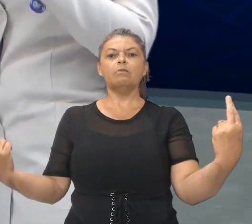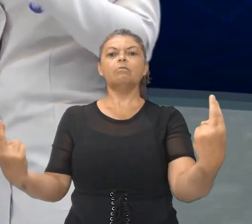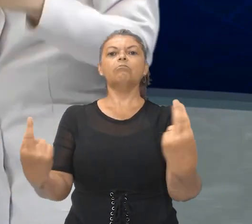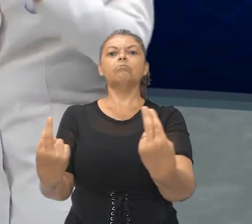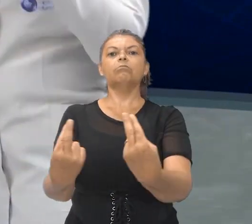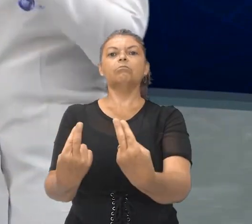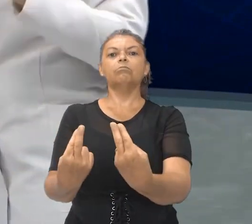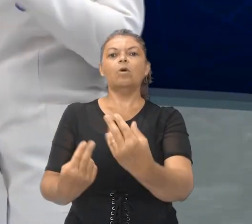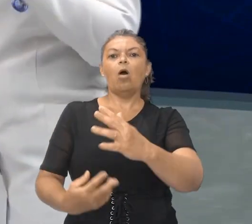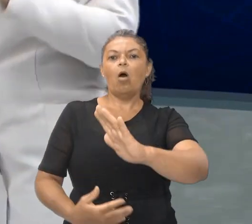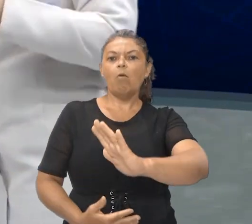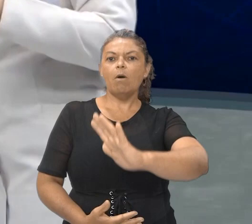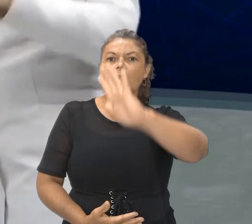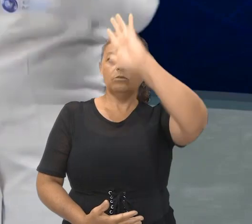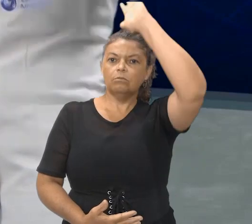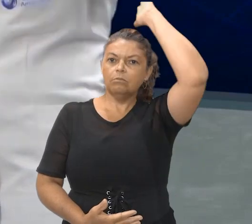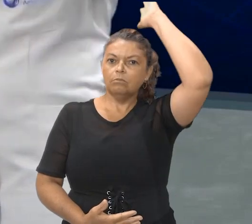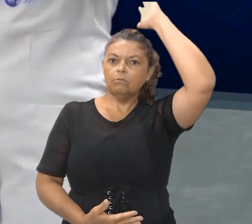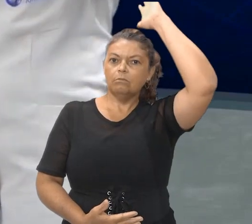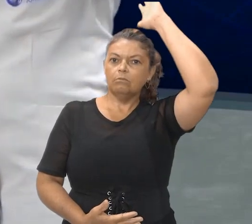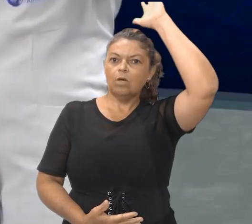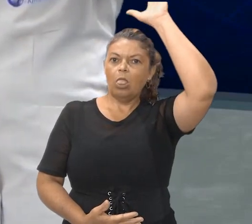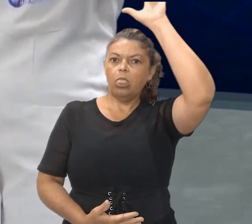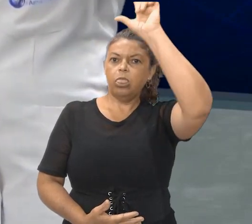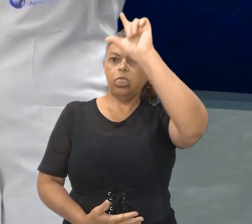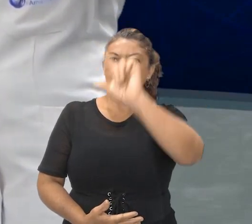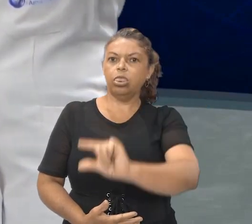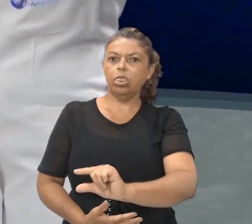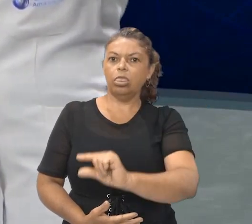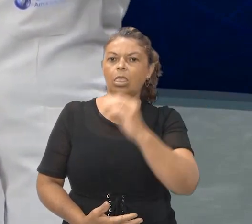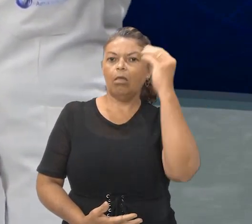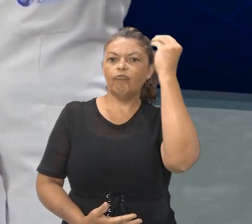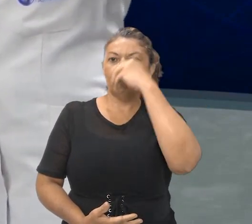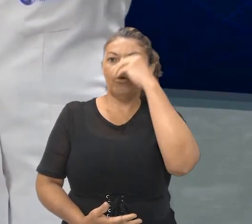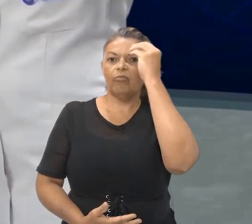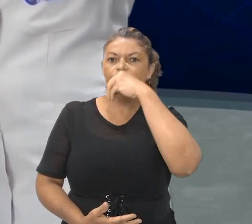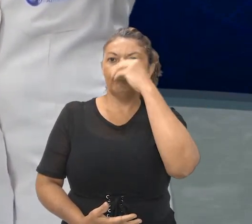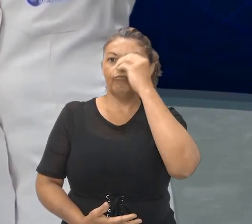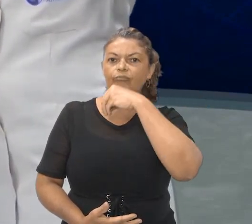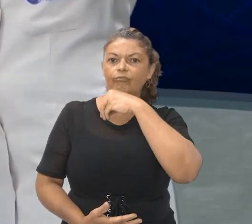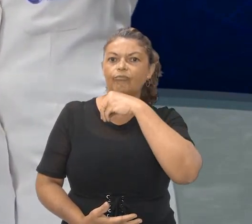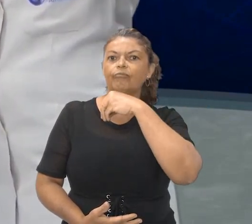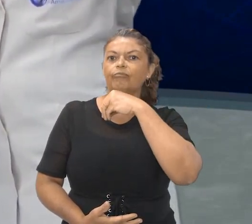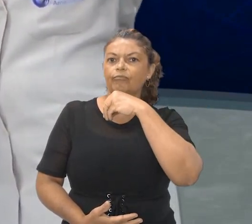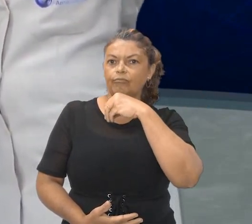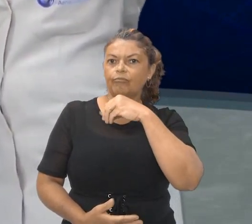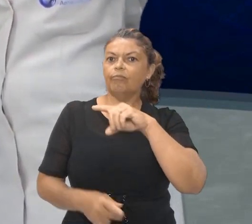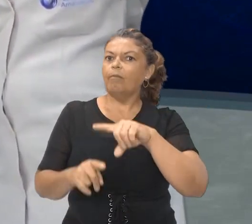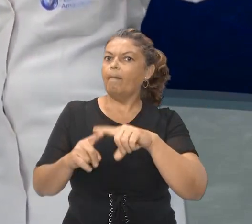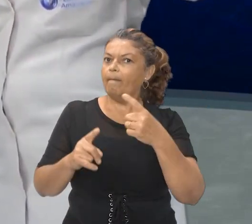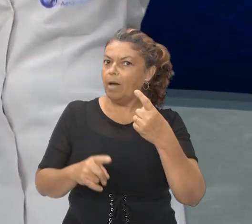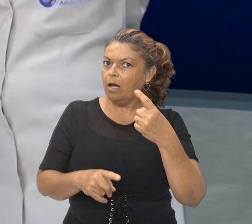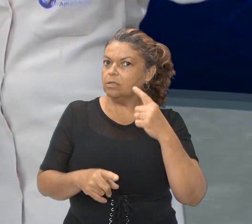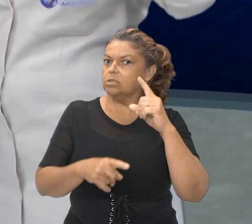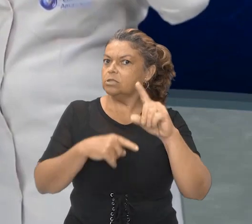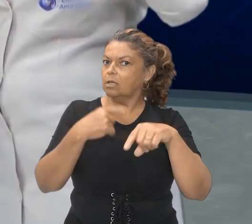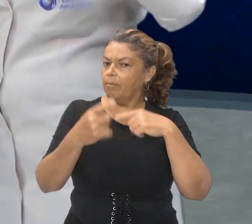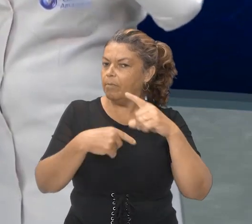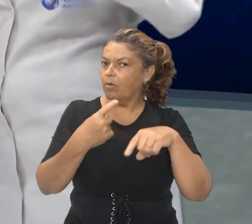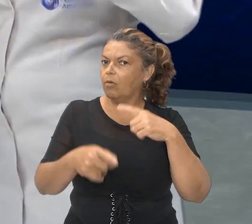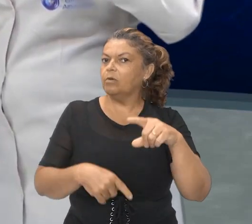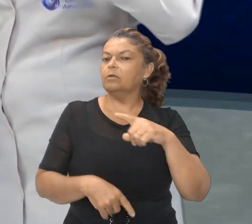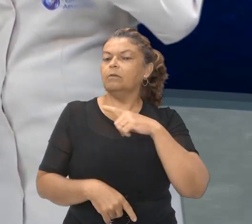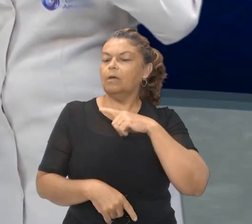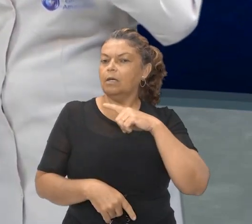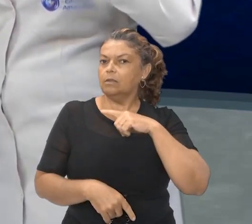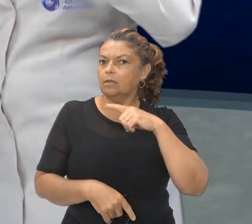fim do Império Romano do Ocidente. Lá do outro lado vai surgir um outro país, um outro império que